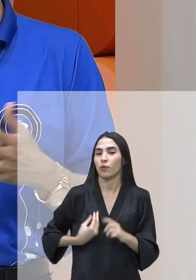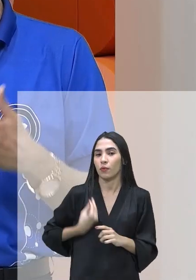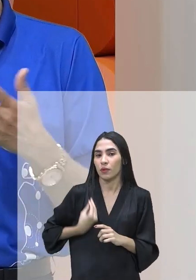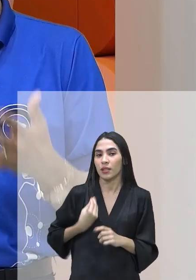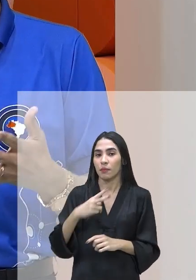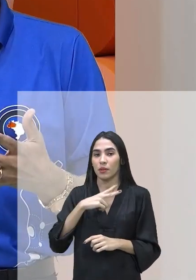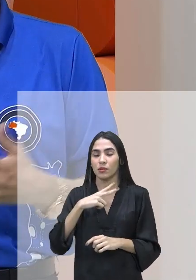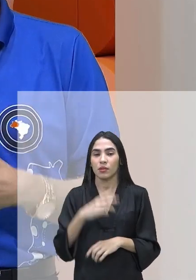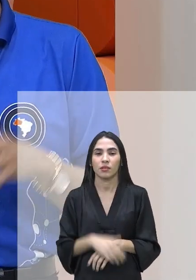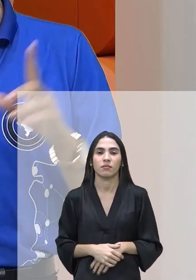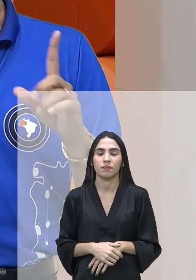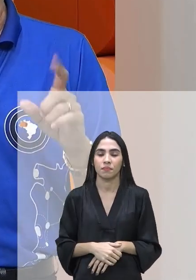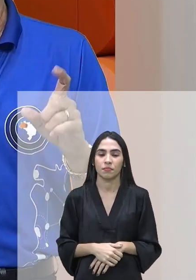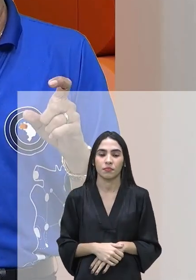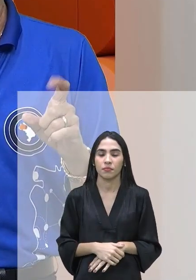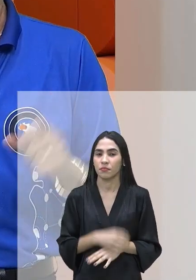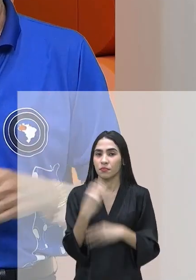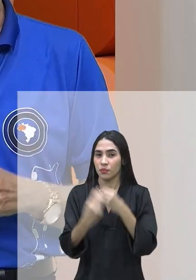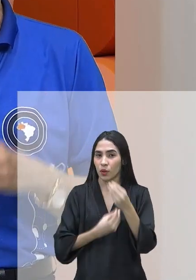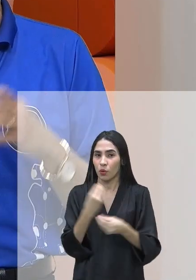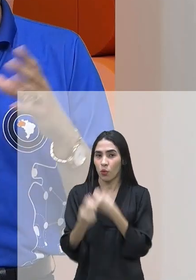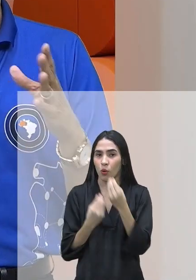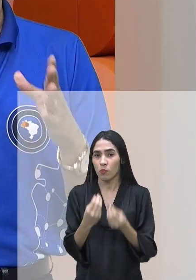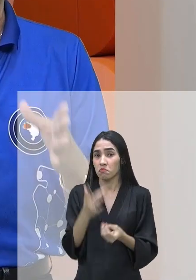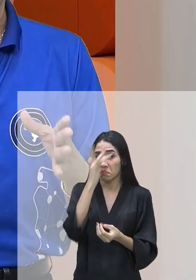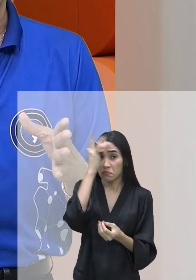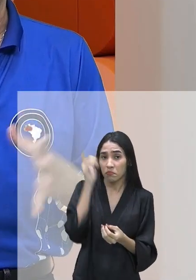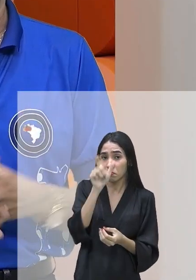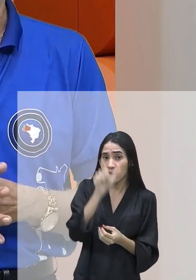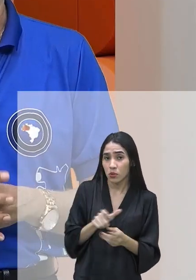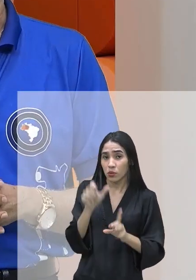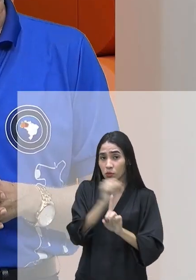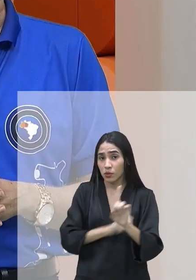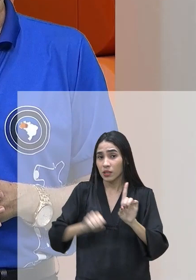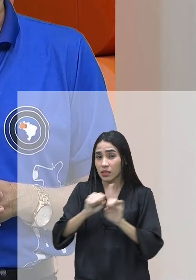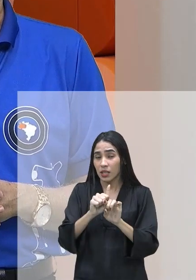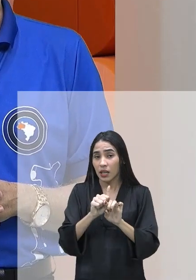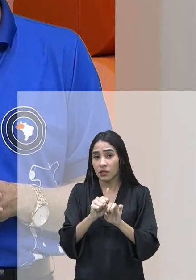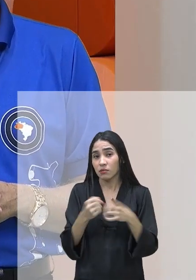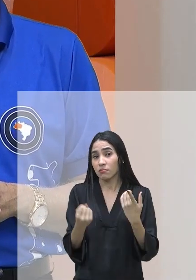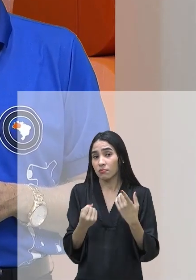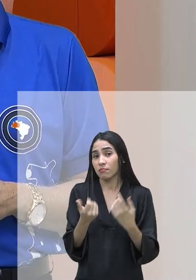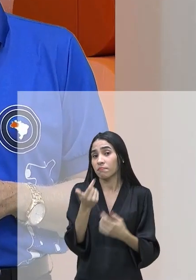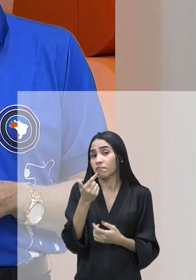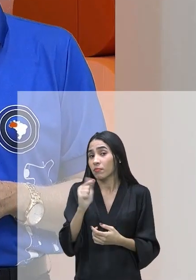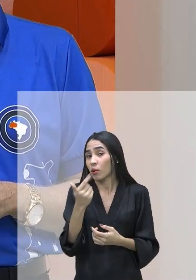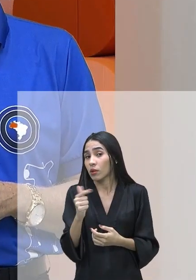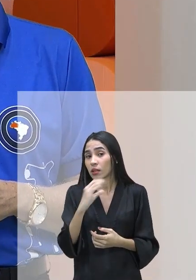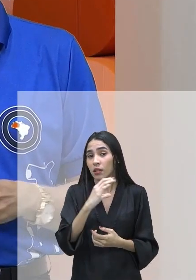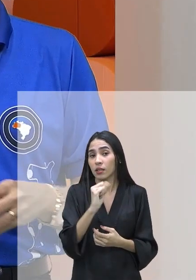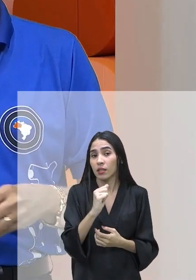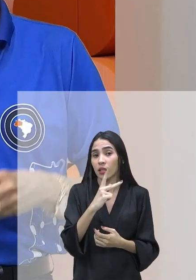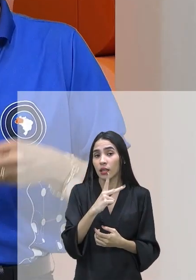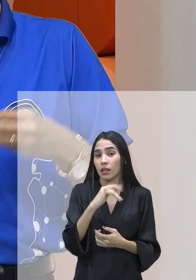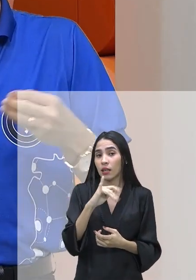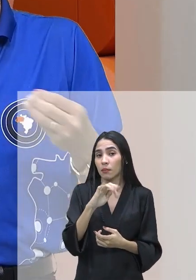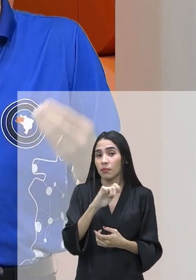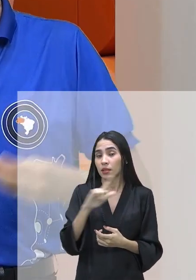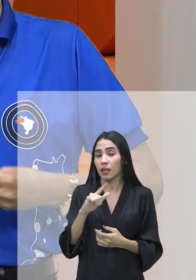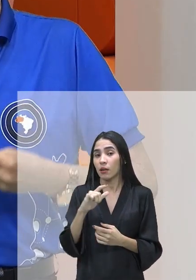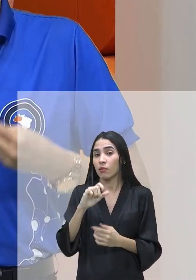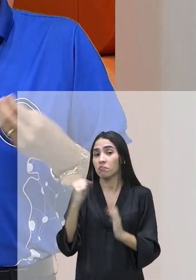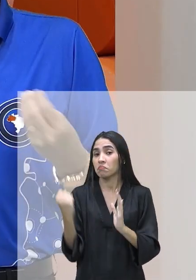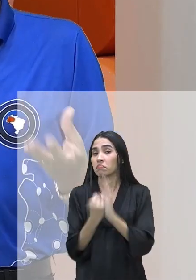Como é que alguém na nossa sociedade, segundo Bourdieu, que não tem capital simbólico,